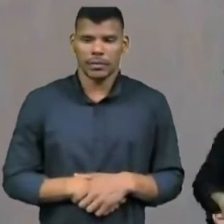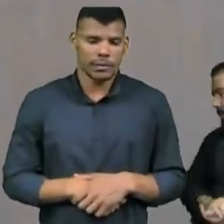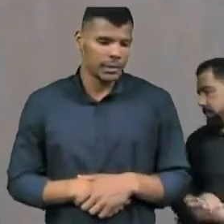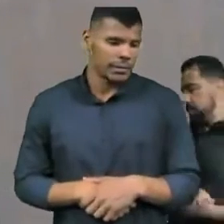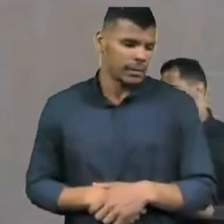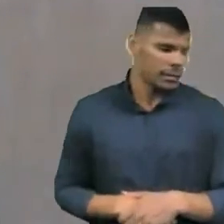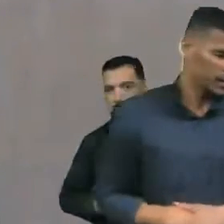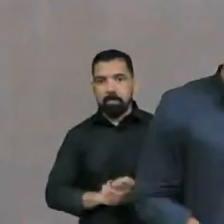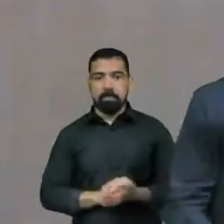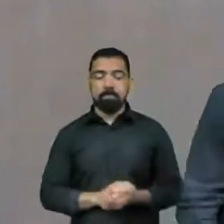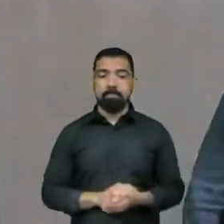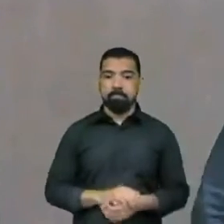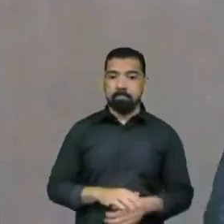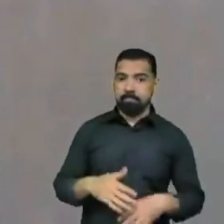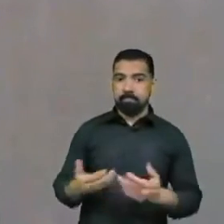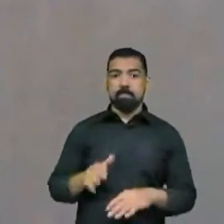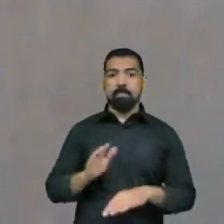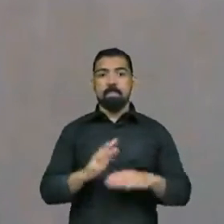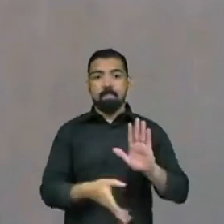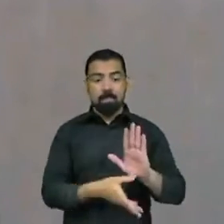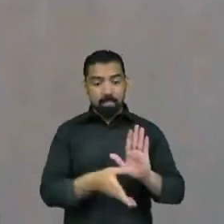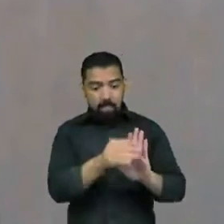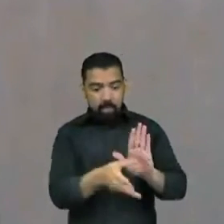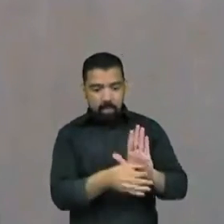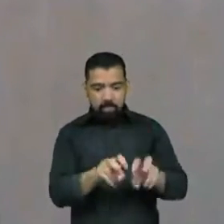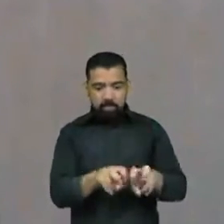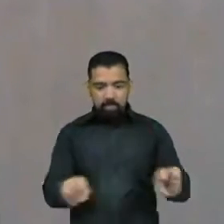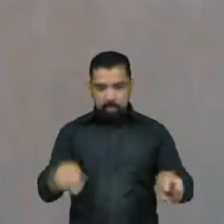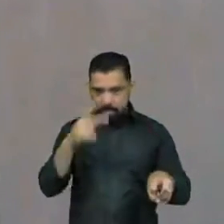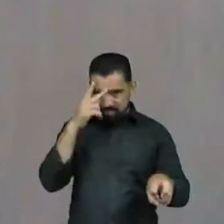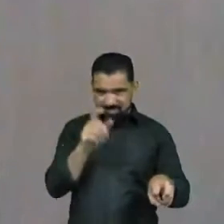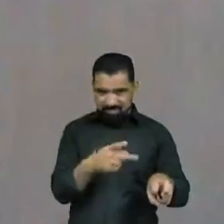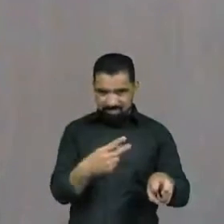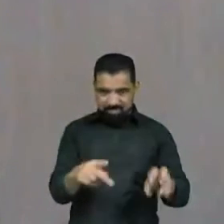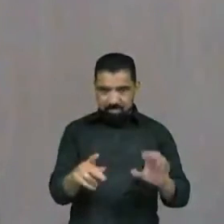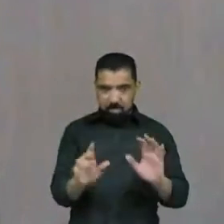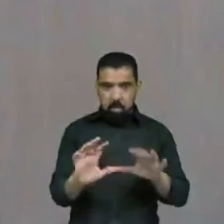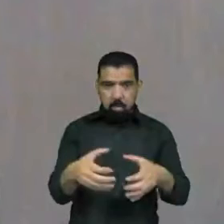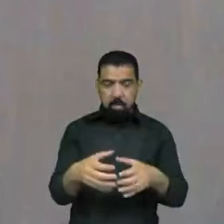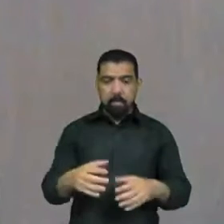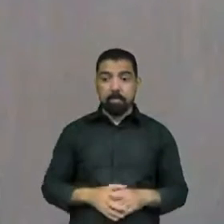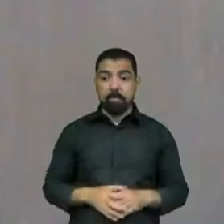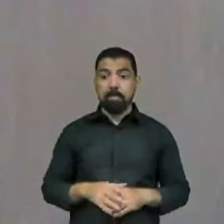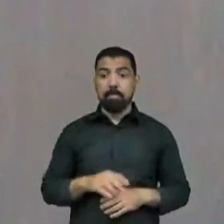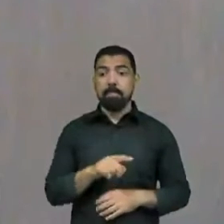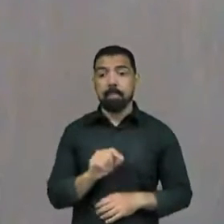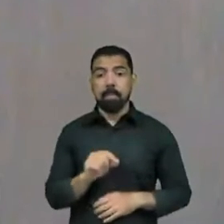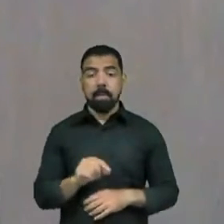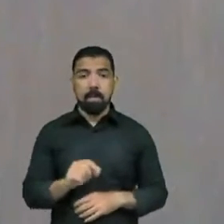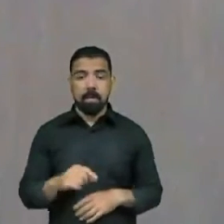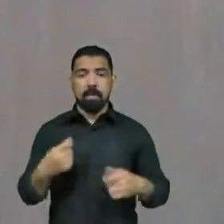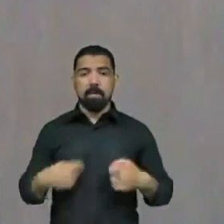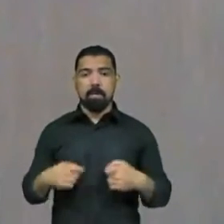bancada seja tratada como emenda de bancada e que para elas